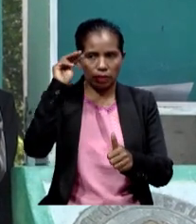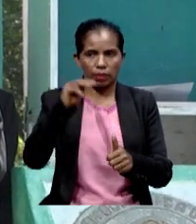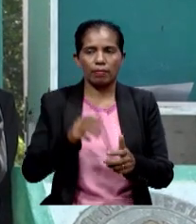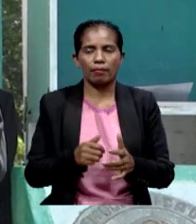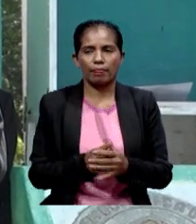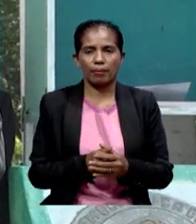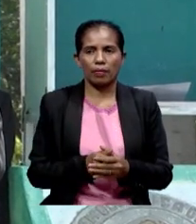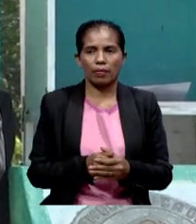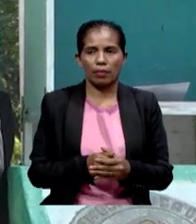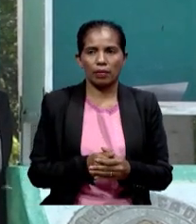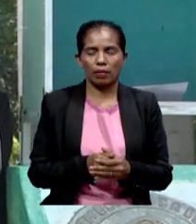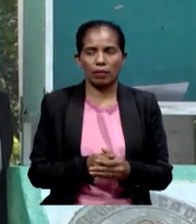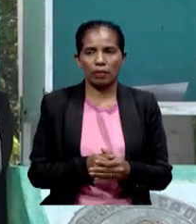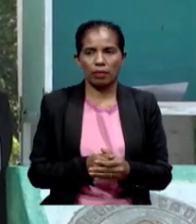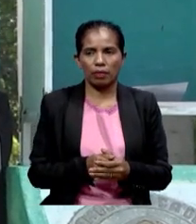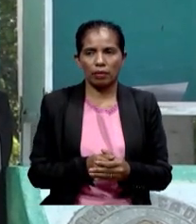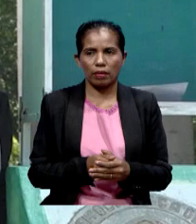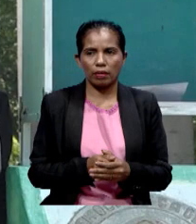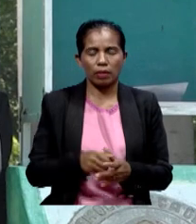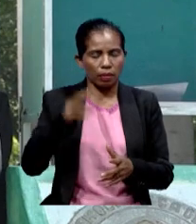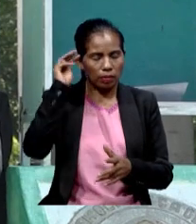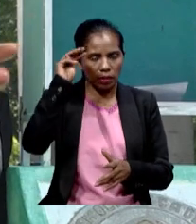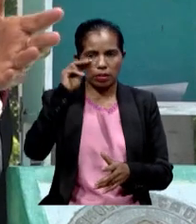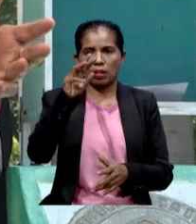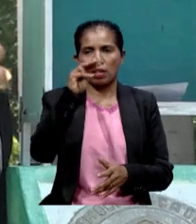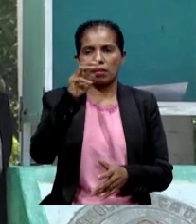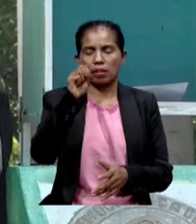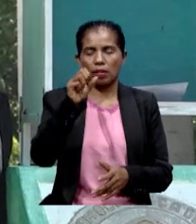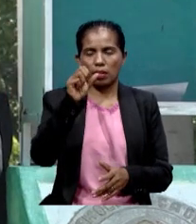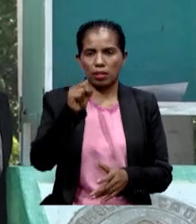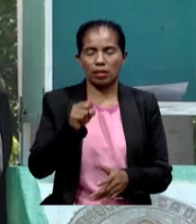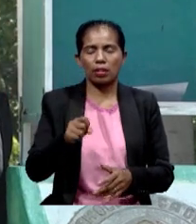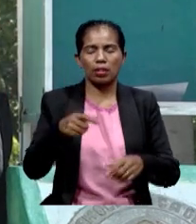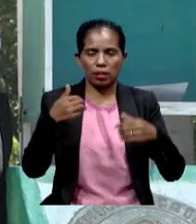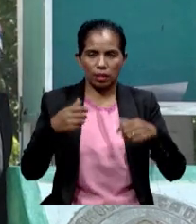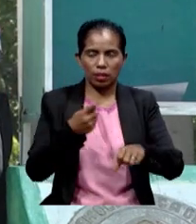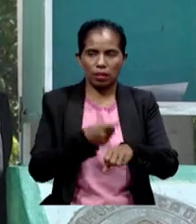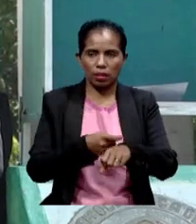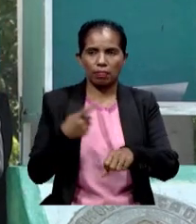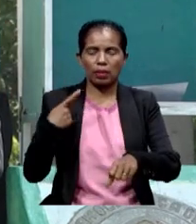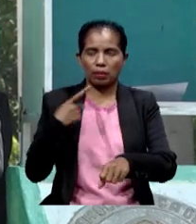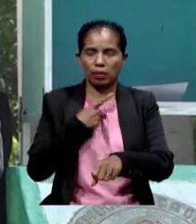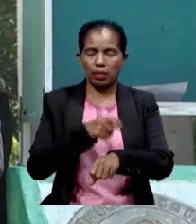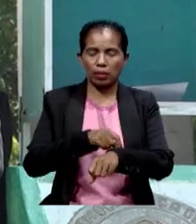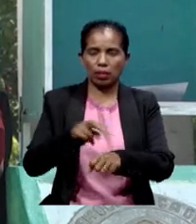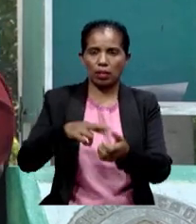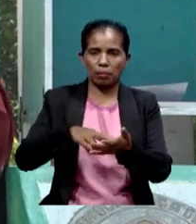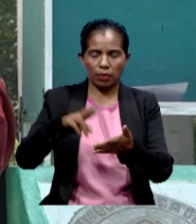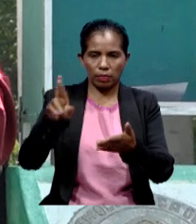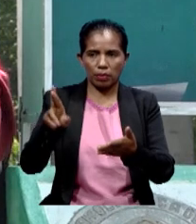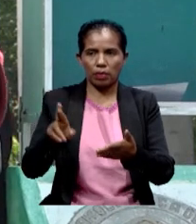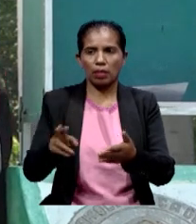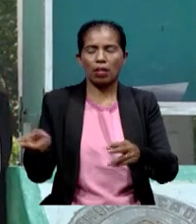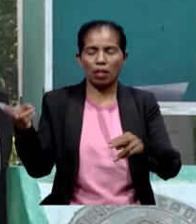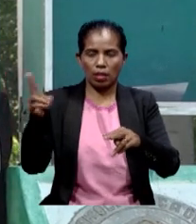ministra Ministra Solidariedade Social e ano tempo, Parlamento Nacional aprova,